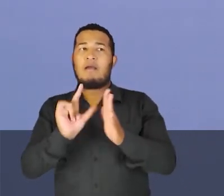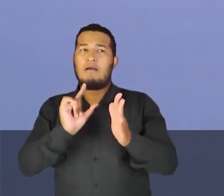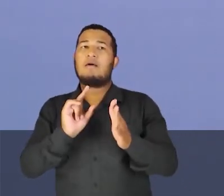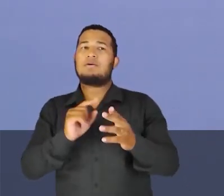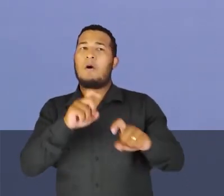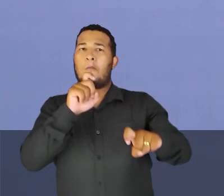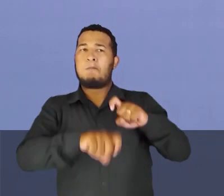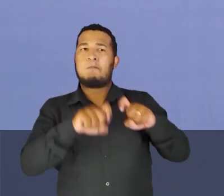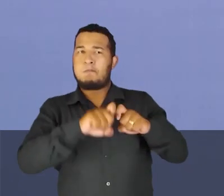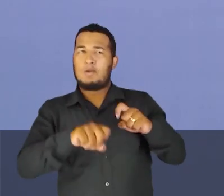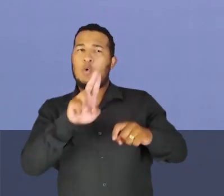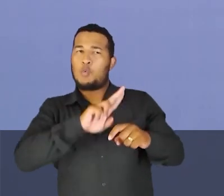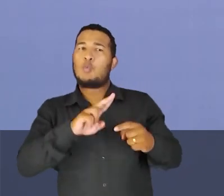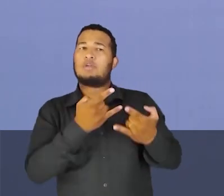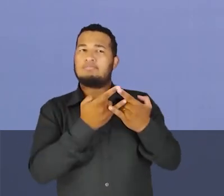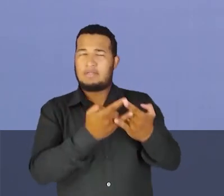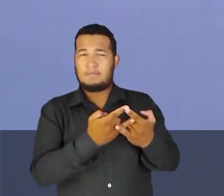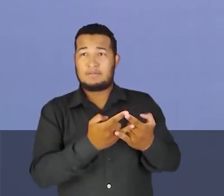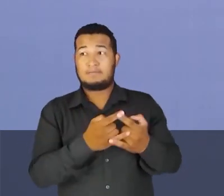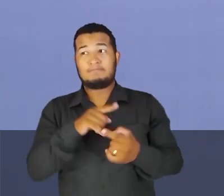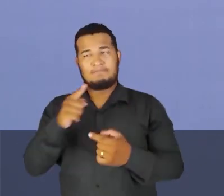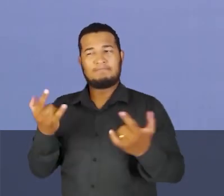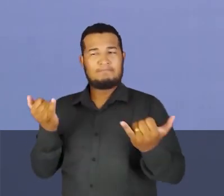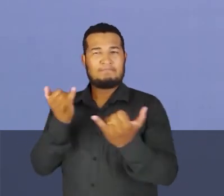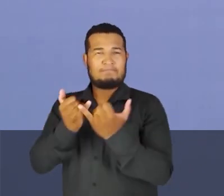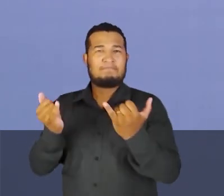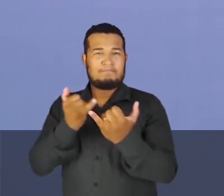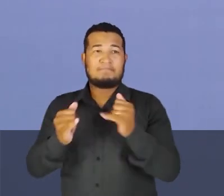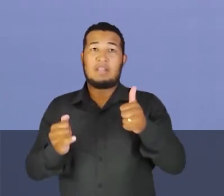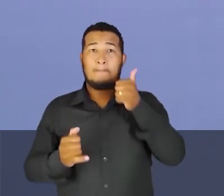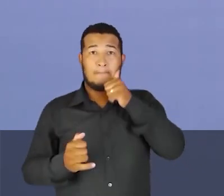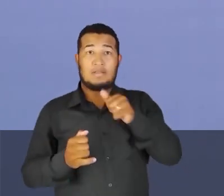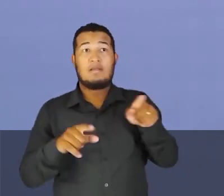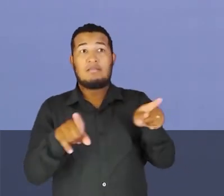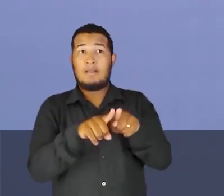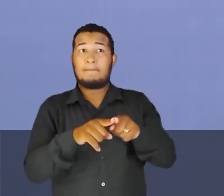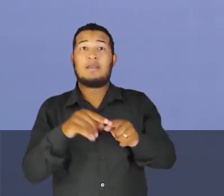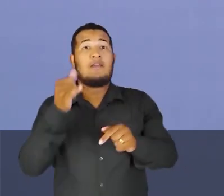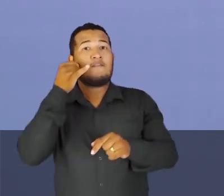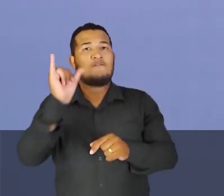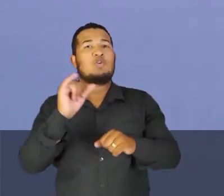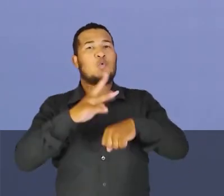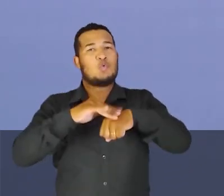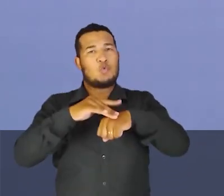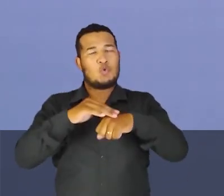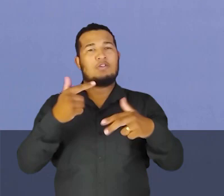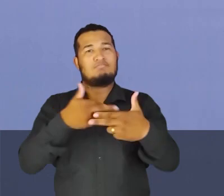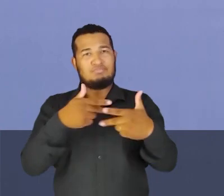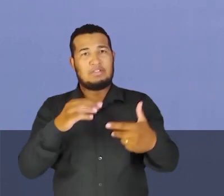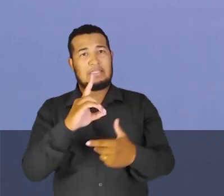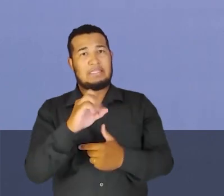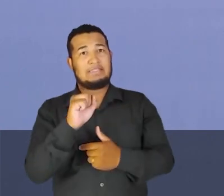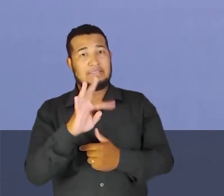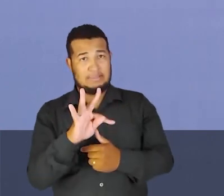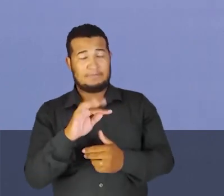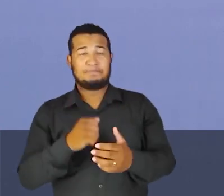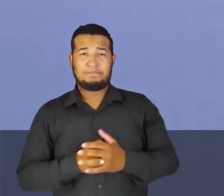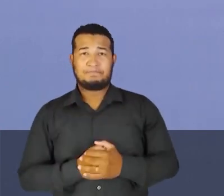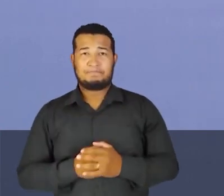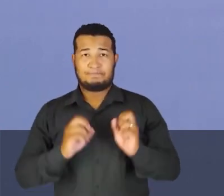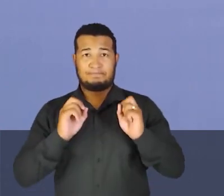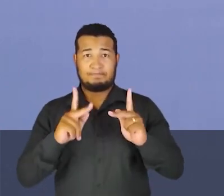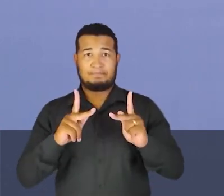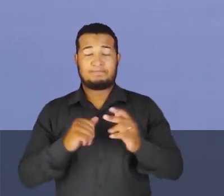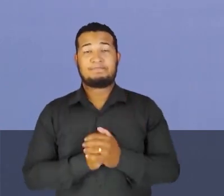E assim como a camisinha masculina, a camisinha feminina, ela também previne contra as doenças sexualmente transmissíveis,